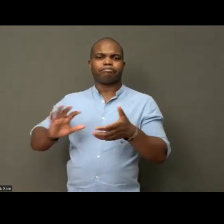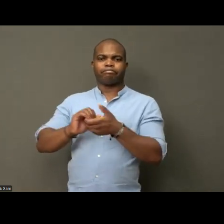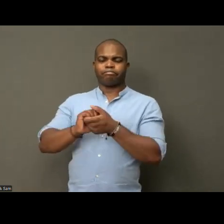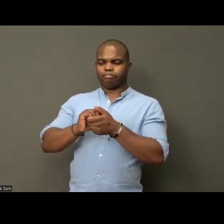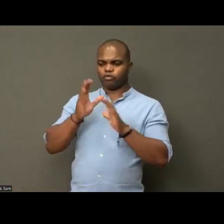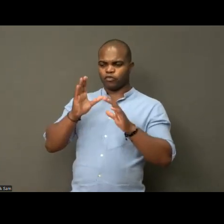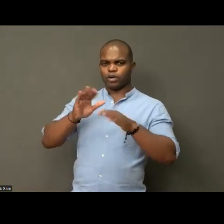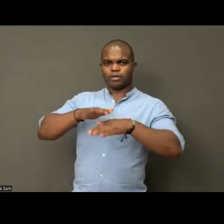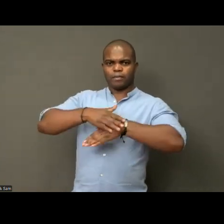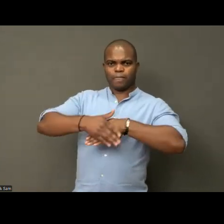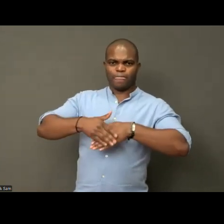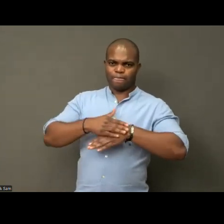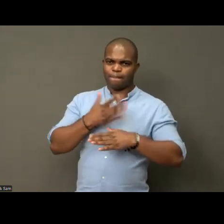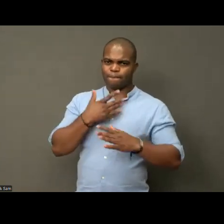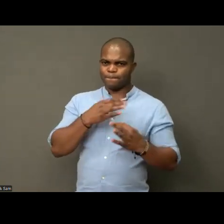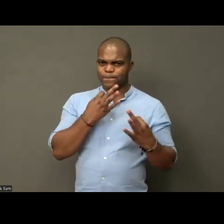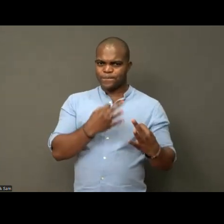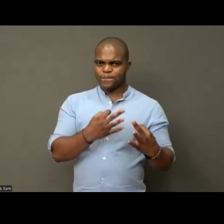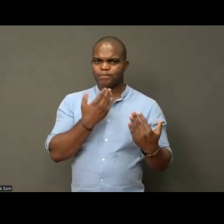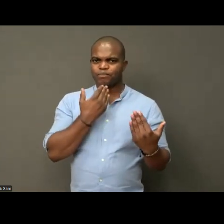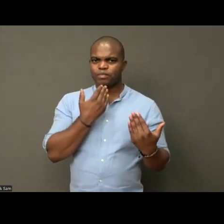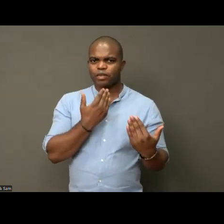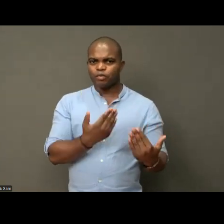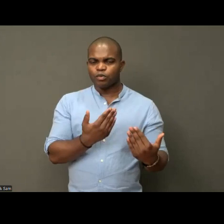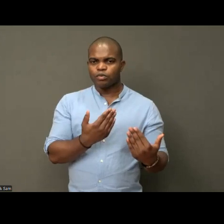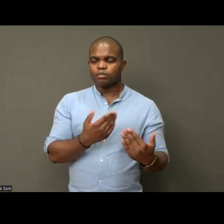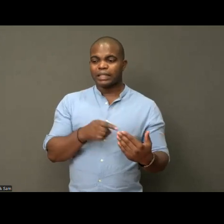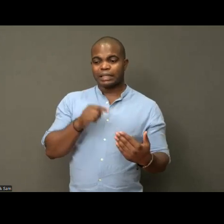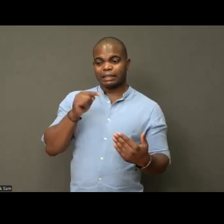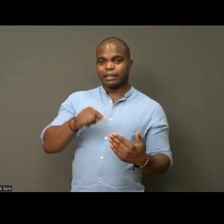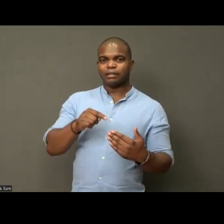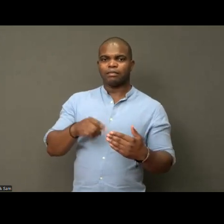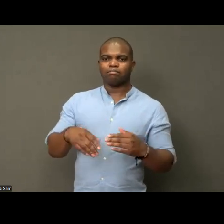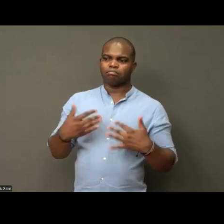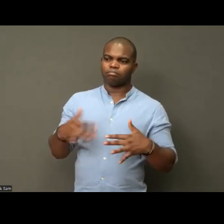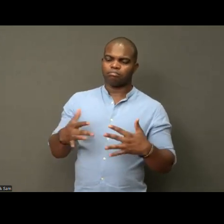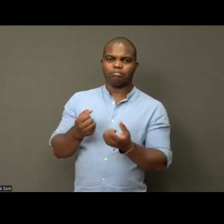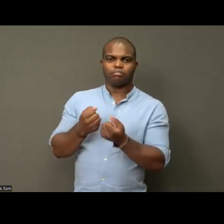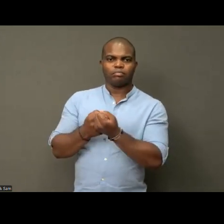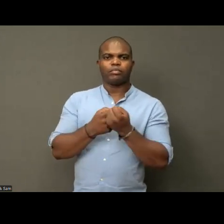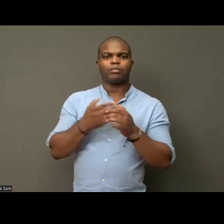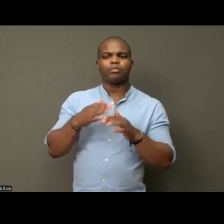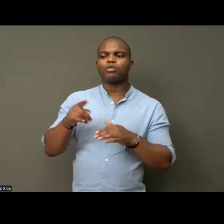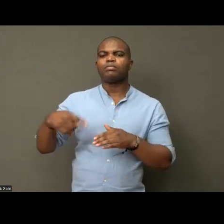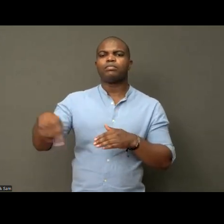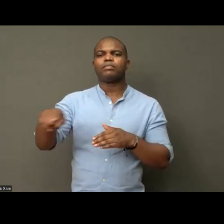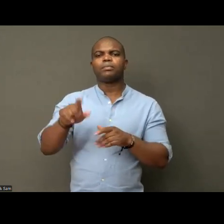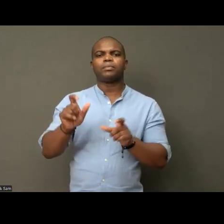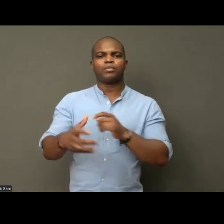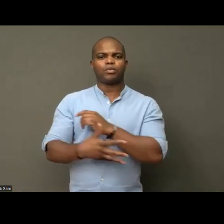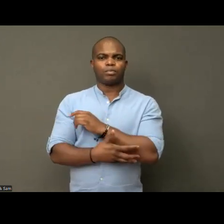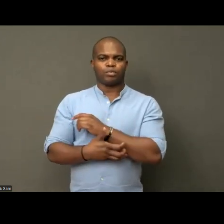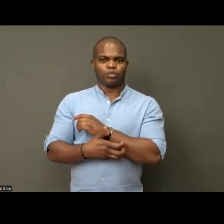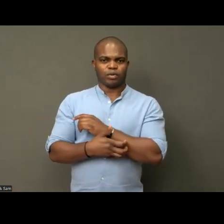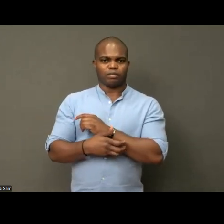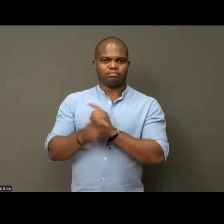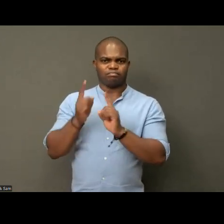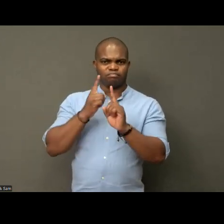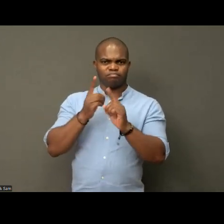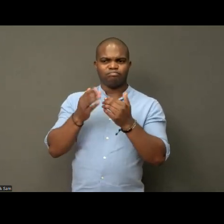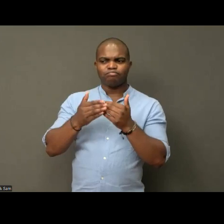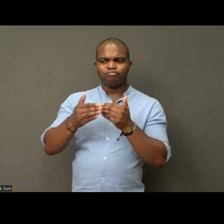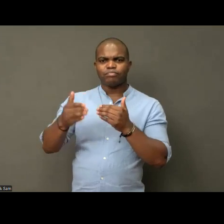2024 é um ano especial para a eliminação de doenças nas Américas. A recuperação da Covid-19